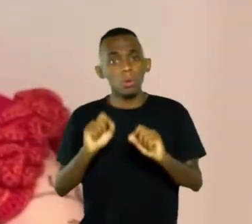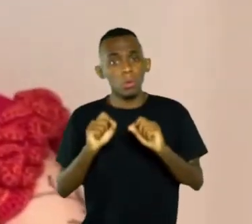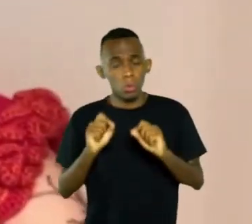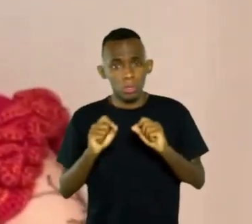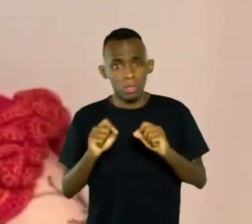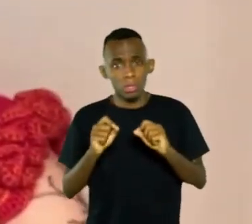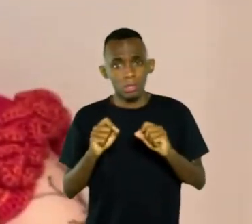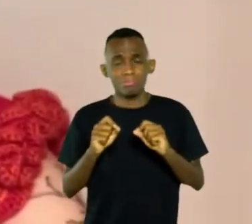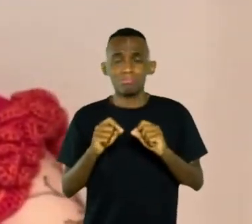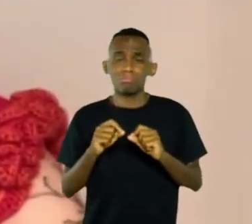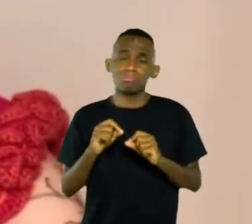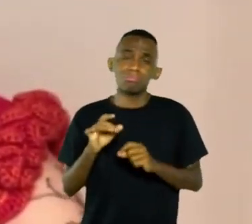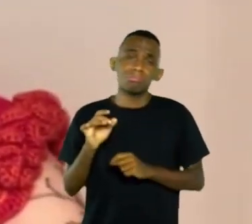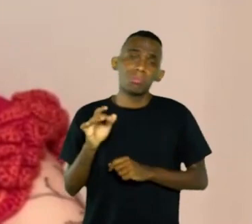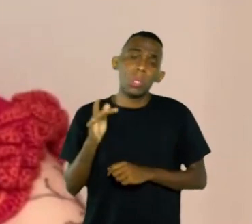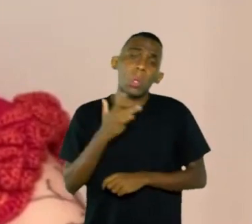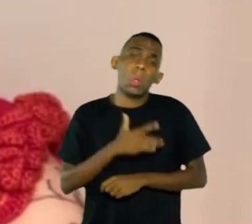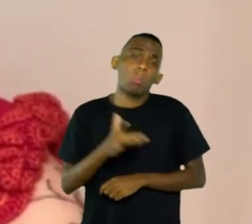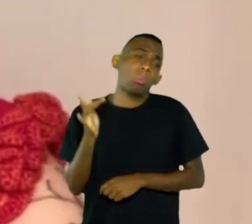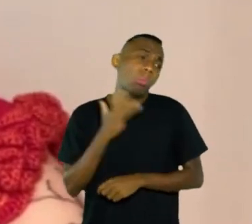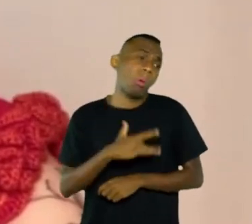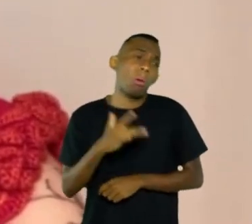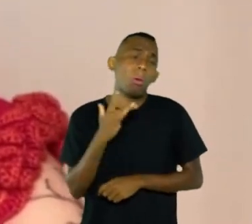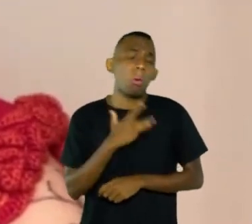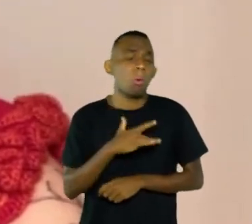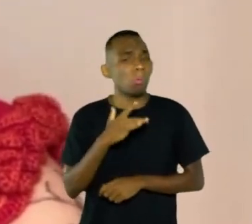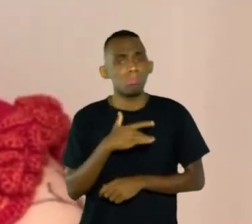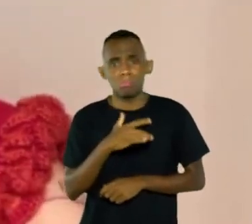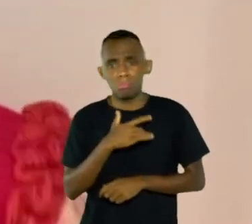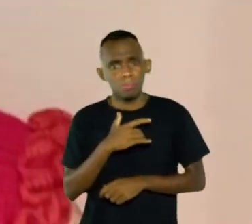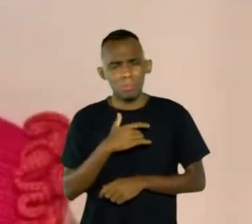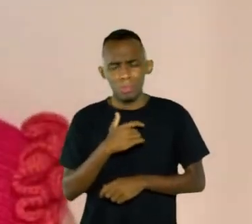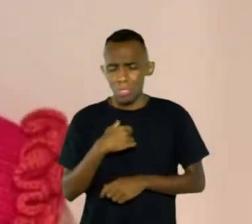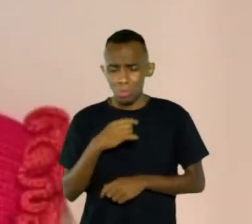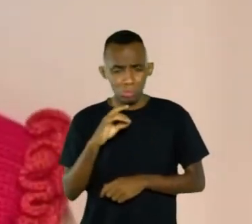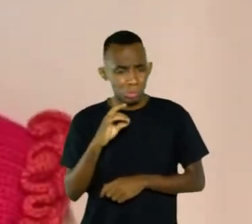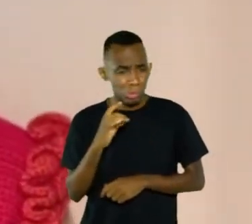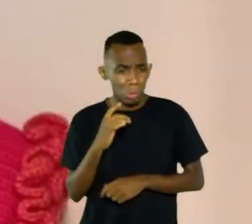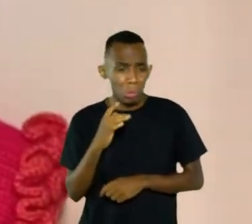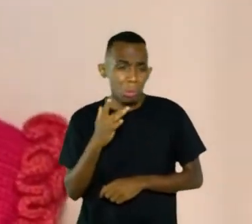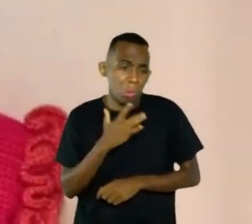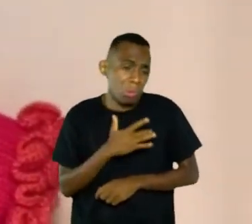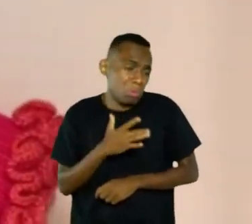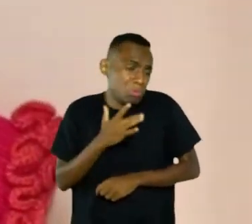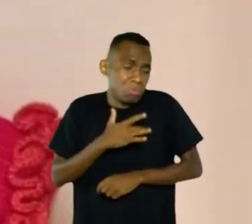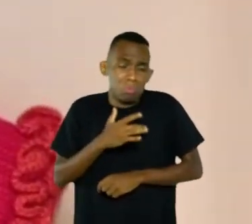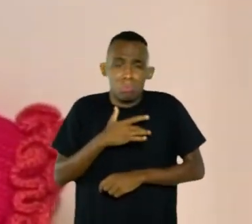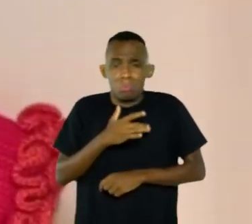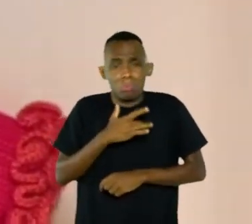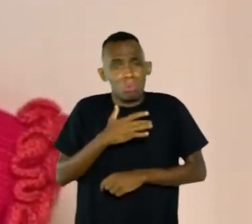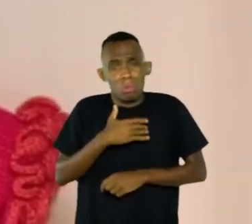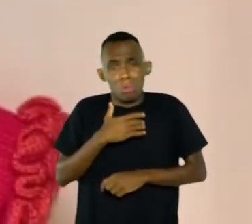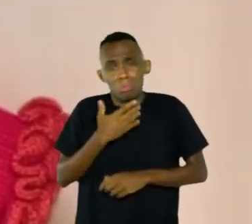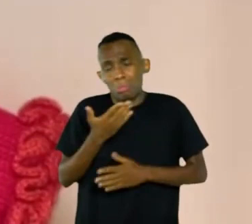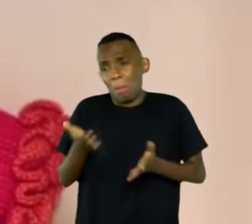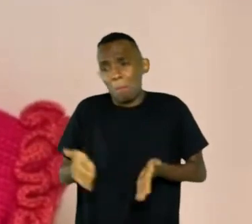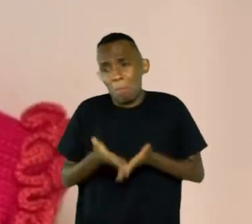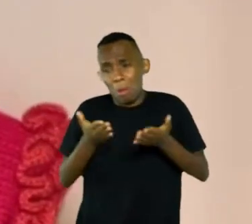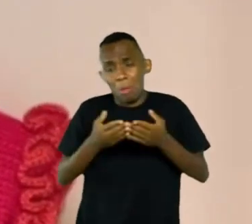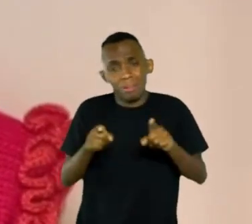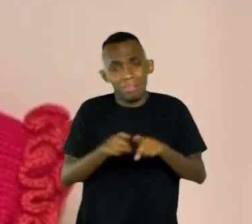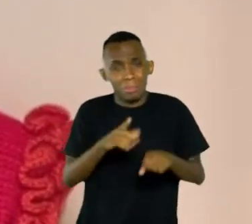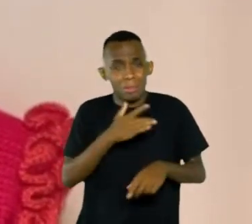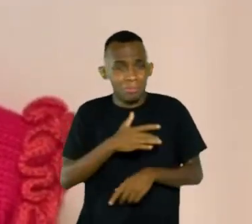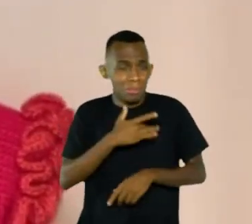pobre coitada, não, gente. Nossa Senhora, eu tô muito vítima, eu tô muito viúva. Nossa, pobre viúva, que coisa chata, ninguém vai me